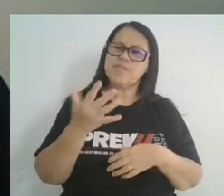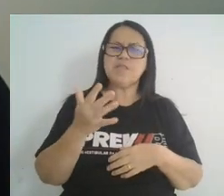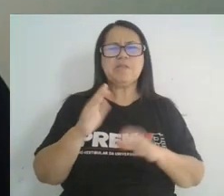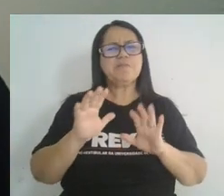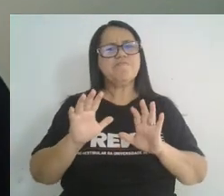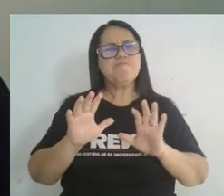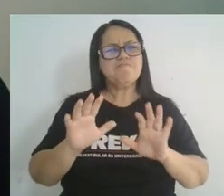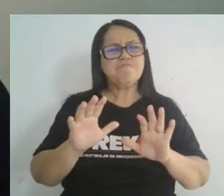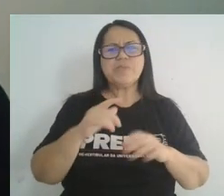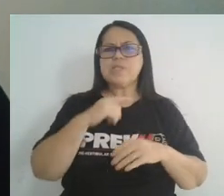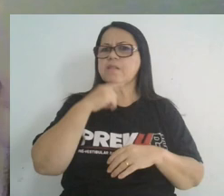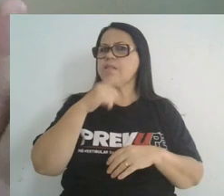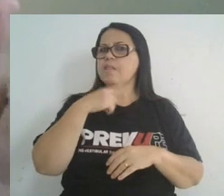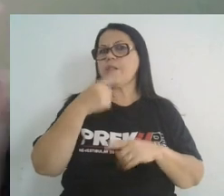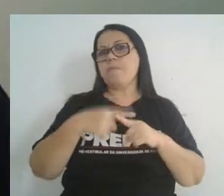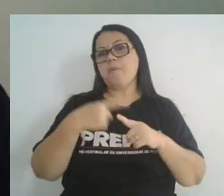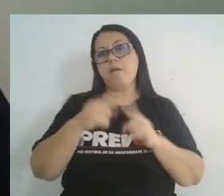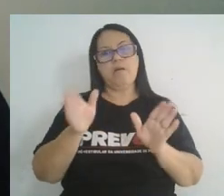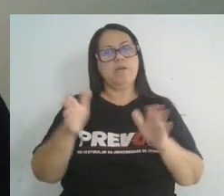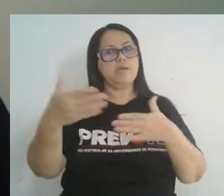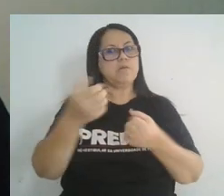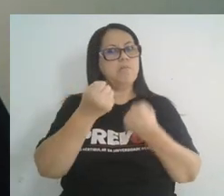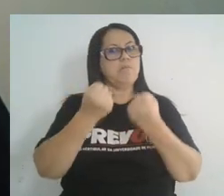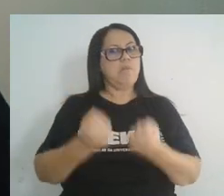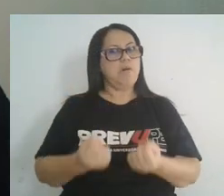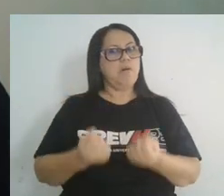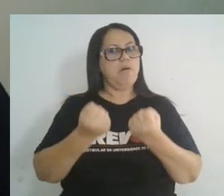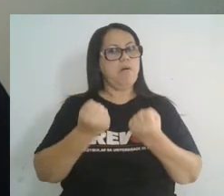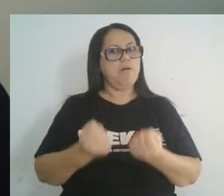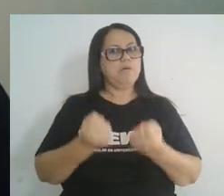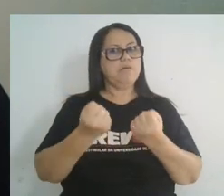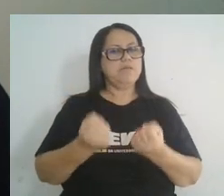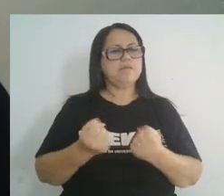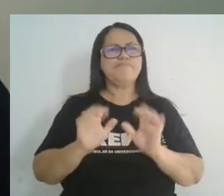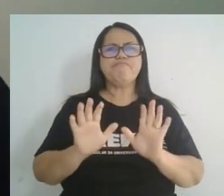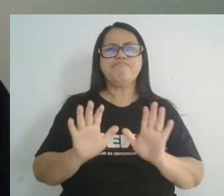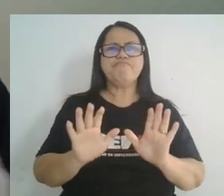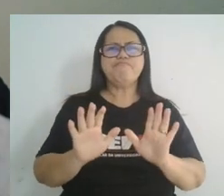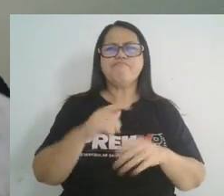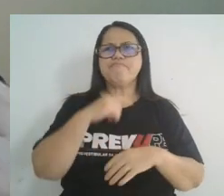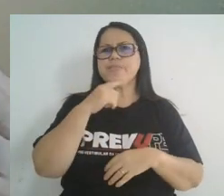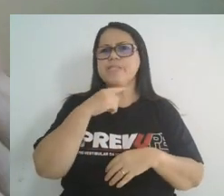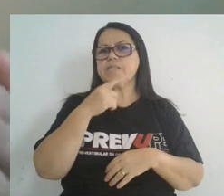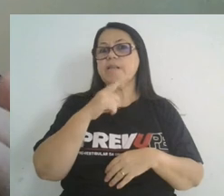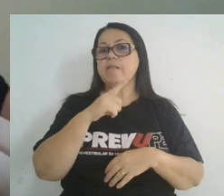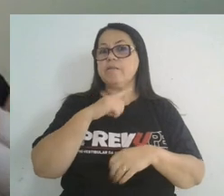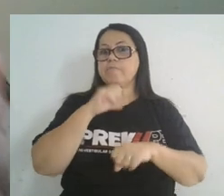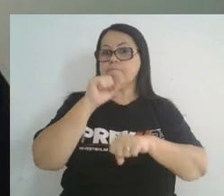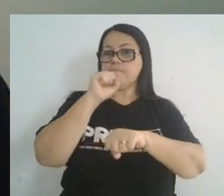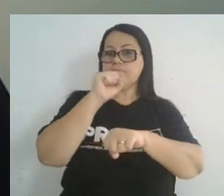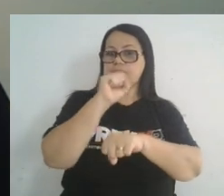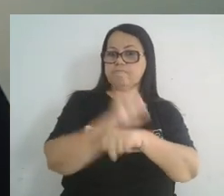relativamente fraca, vamos dizer assim, a caixa não se move, a caixa é pesada. O que é que está acontecendo? Existe uma força de